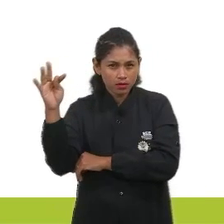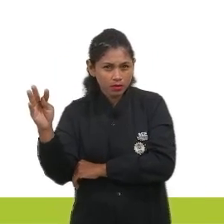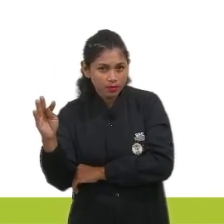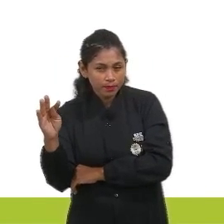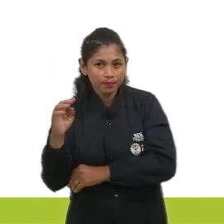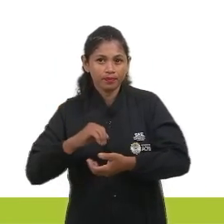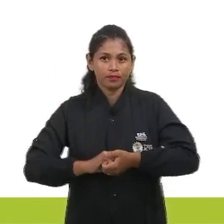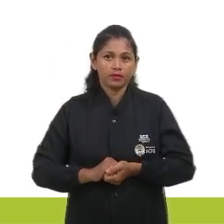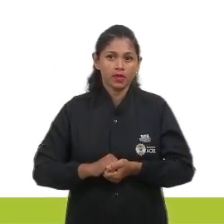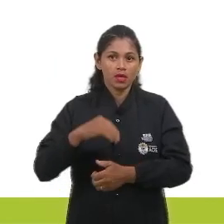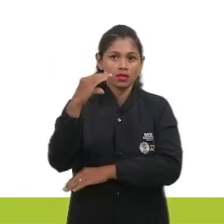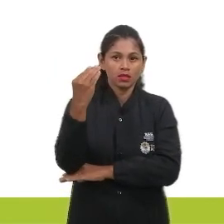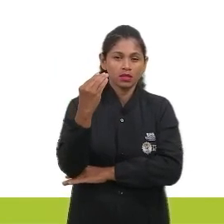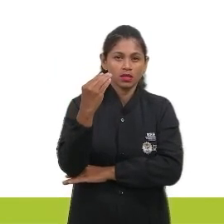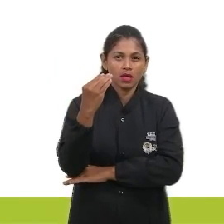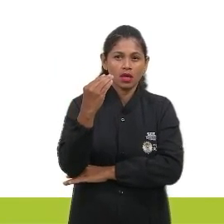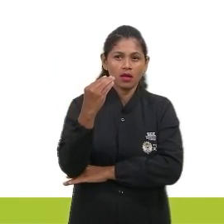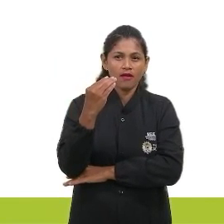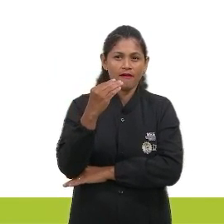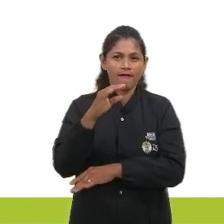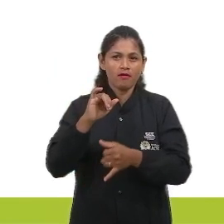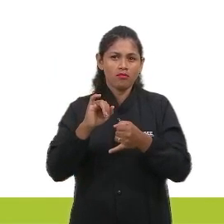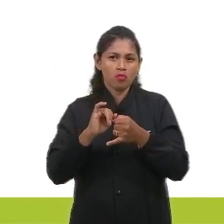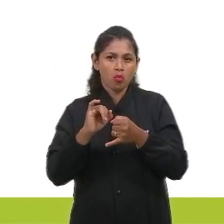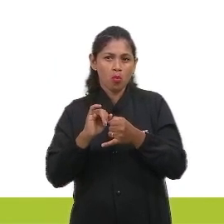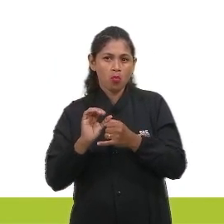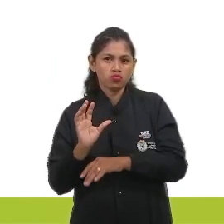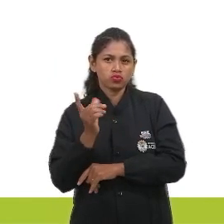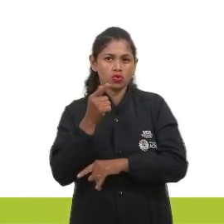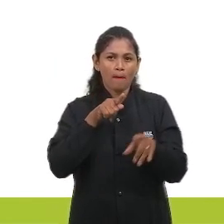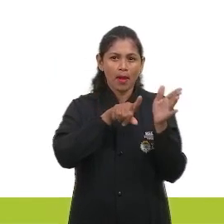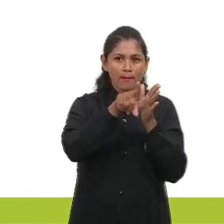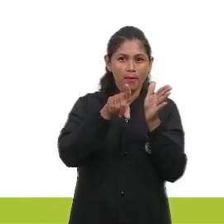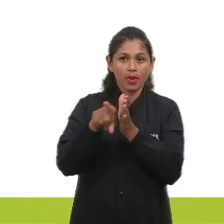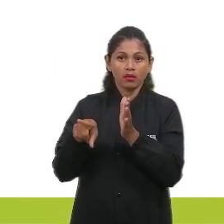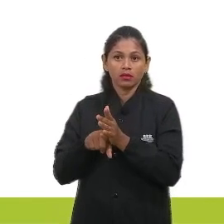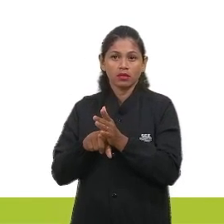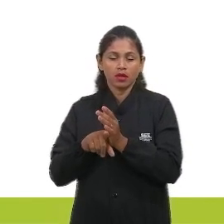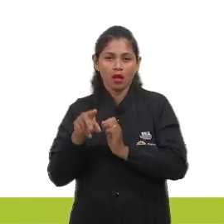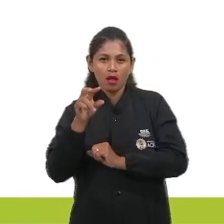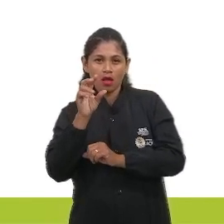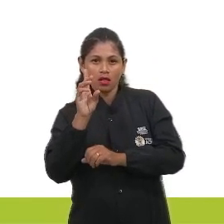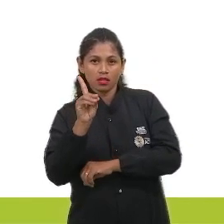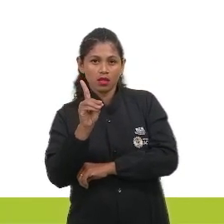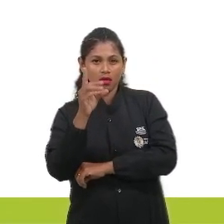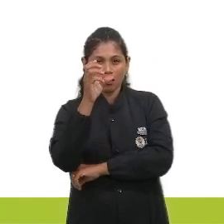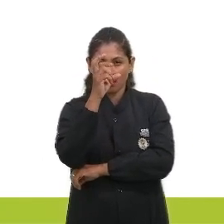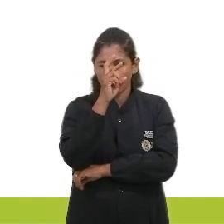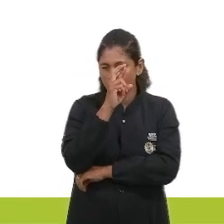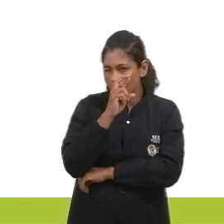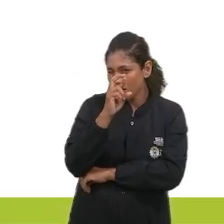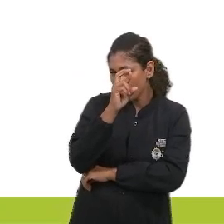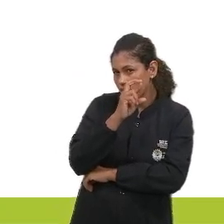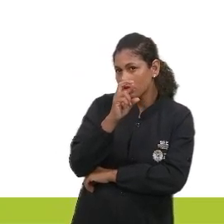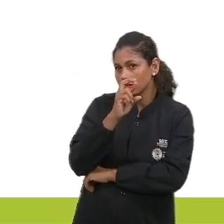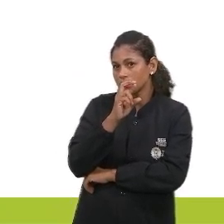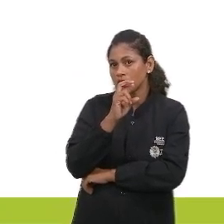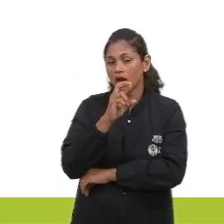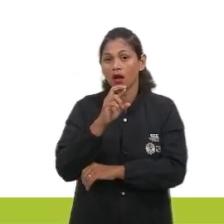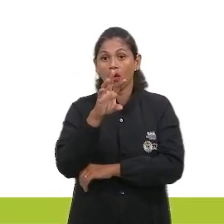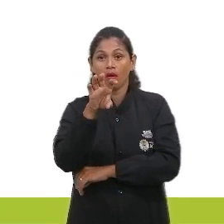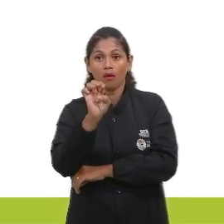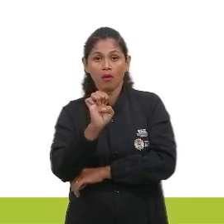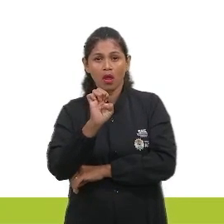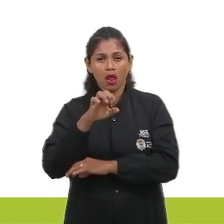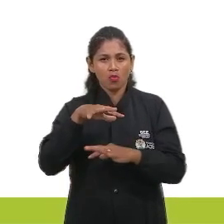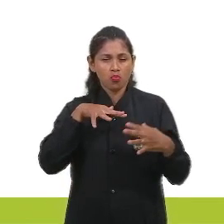C, fazer deduções. Letra D, observar. Ou letra E, generalizar. Para você que prestou